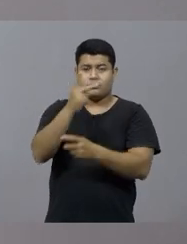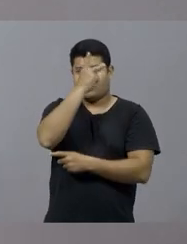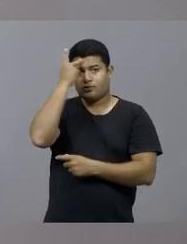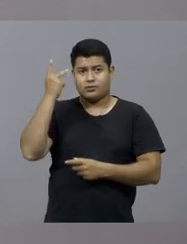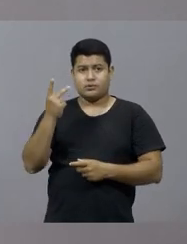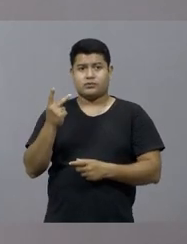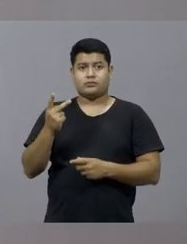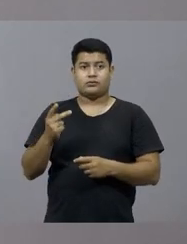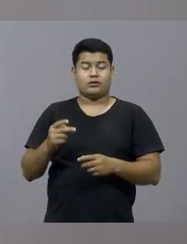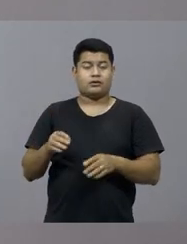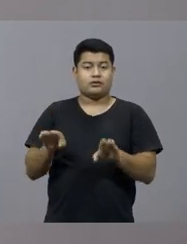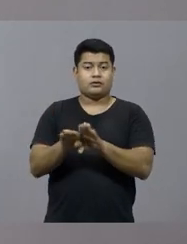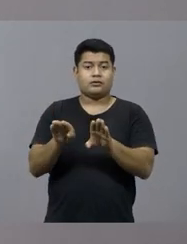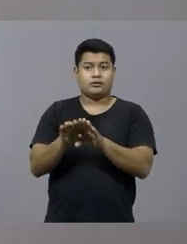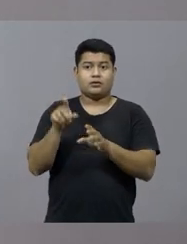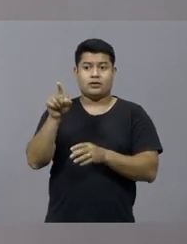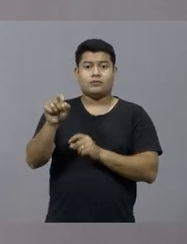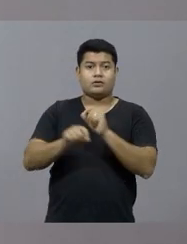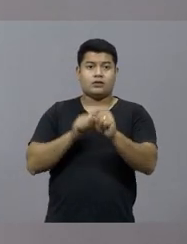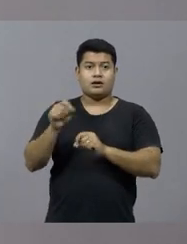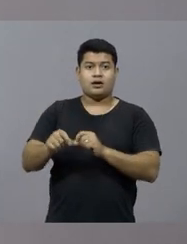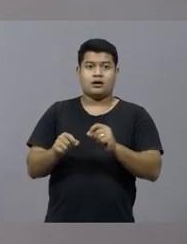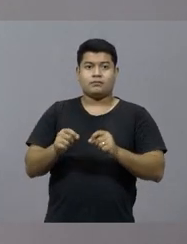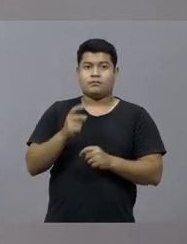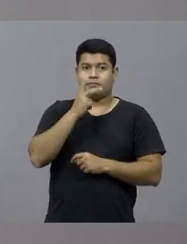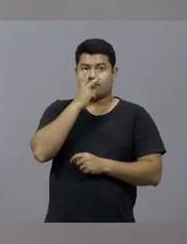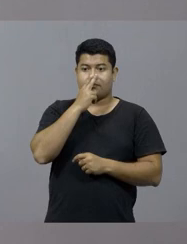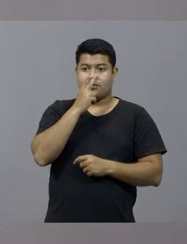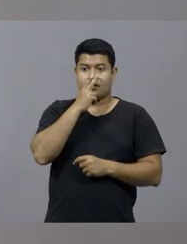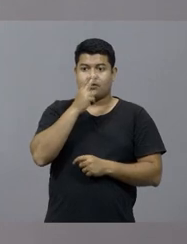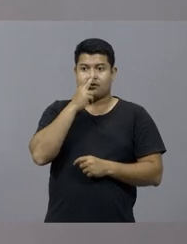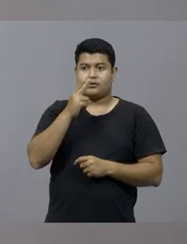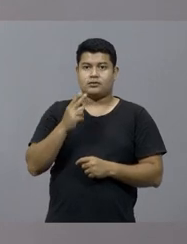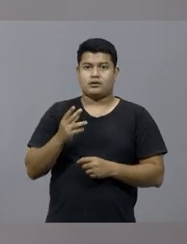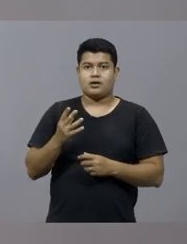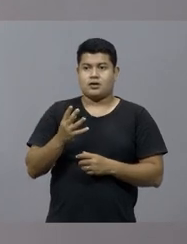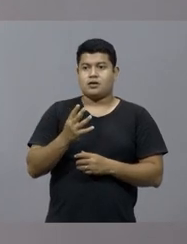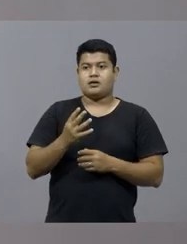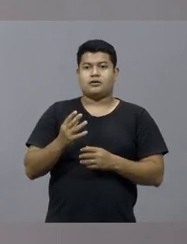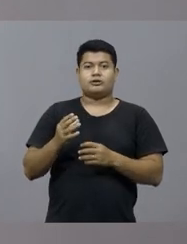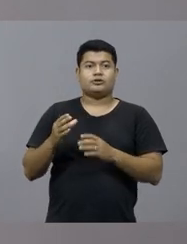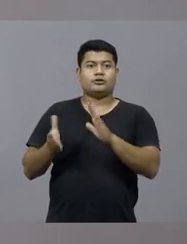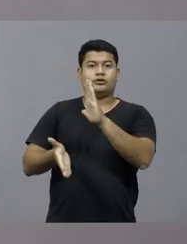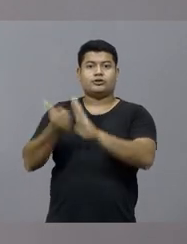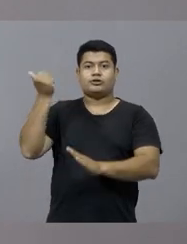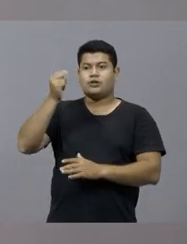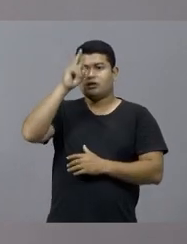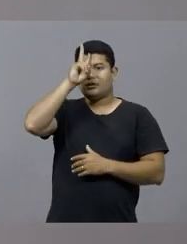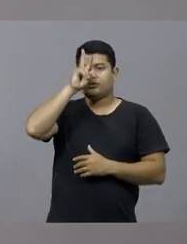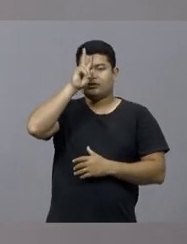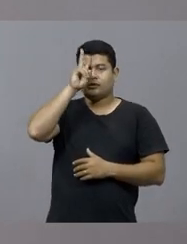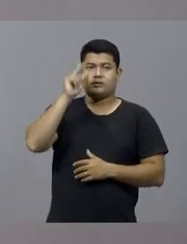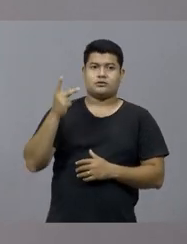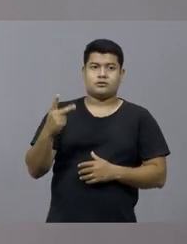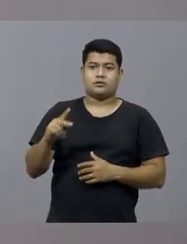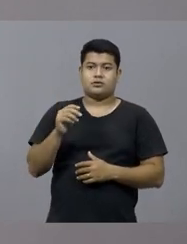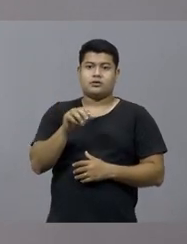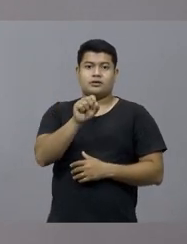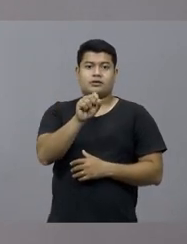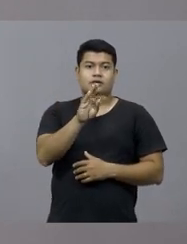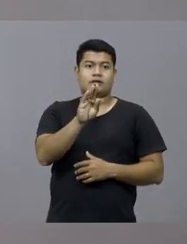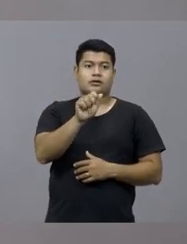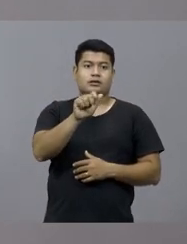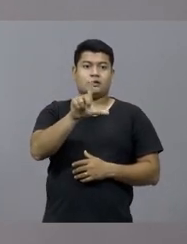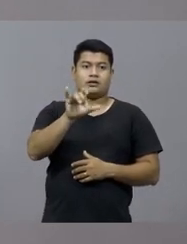fenômeno histórico na Rússia, que é a desmemorização, desmemoriação de alguém. Então, a gente tem o fato de Stalin, por exemplo, ter pegado uma